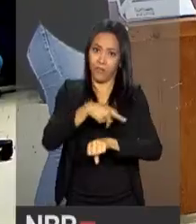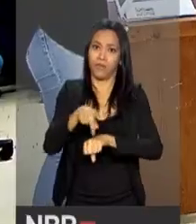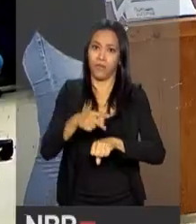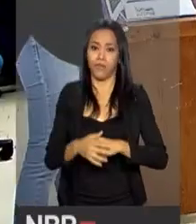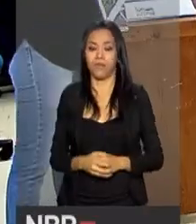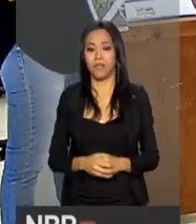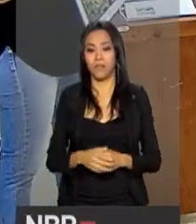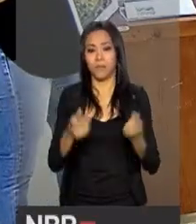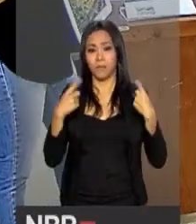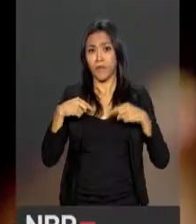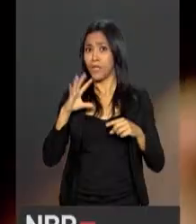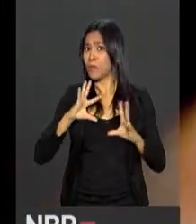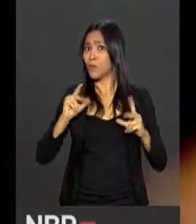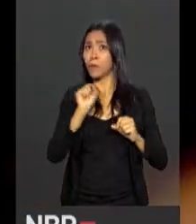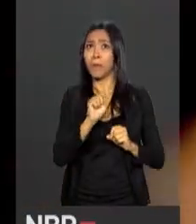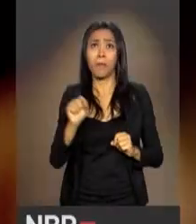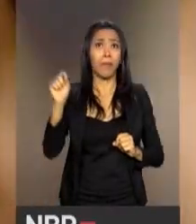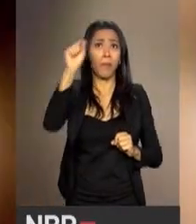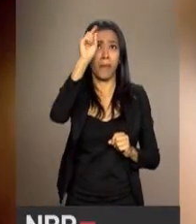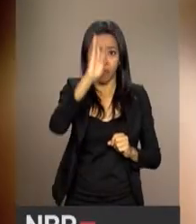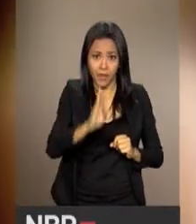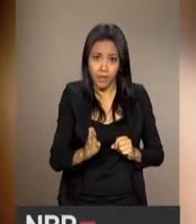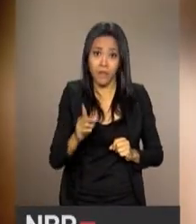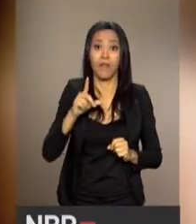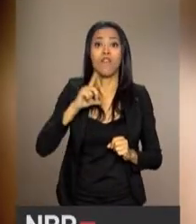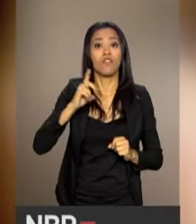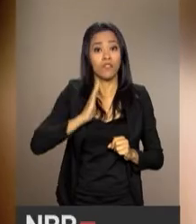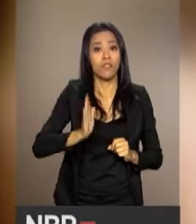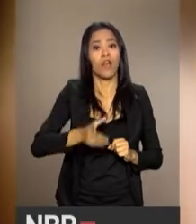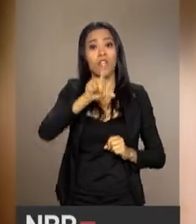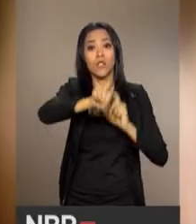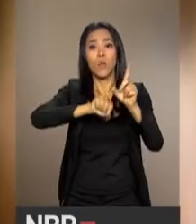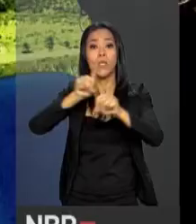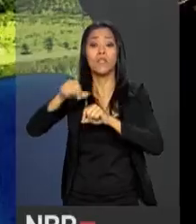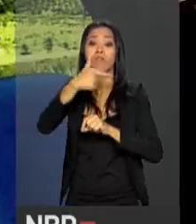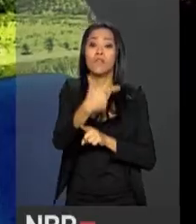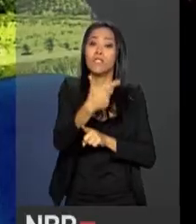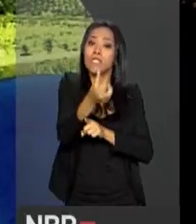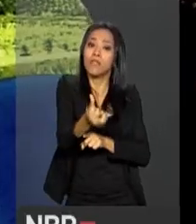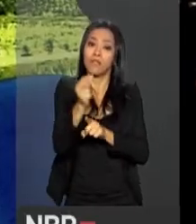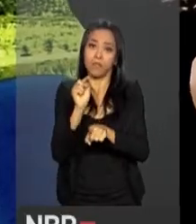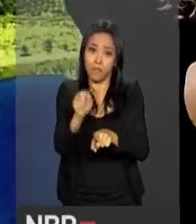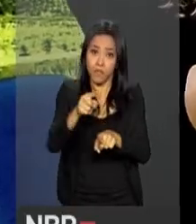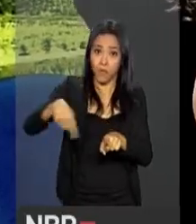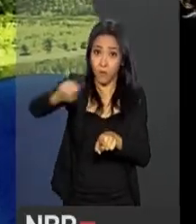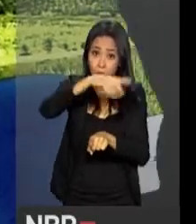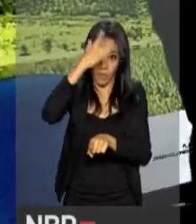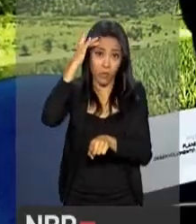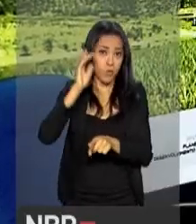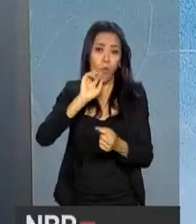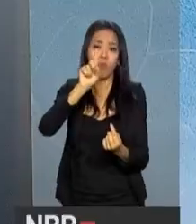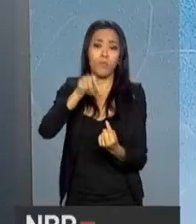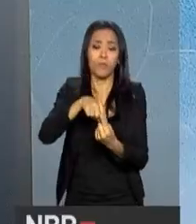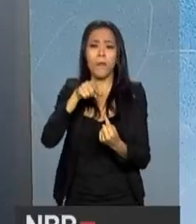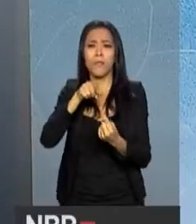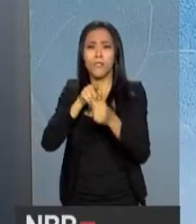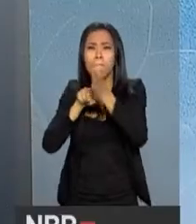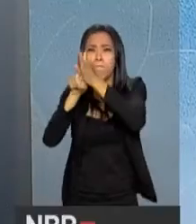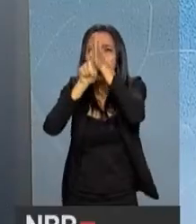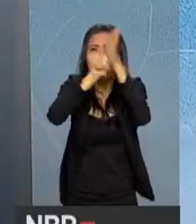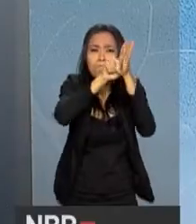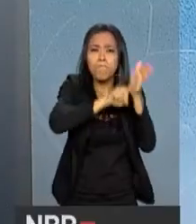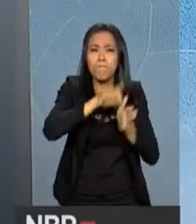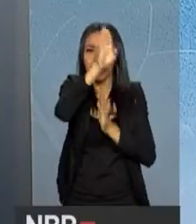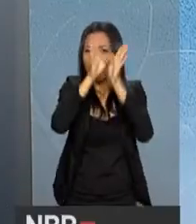em todo o país foram selecionados 26 mil pessoas para fazer o levantamento do censo agropecuário